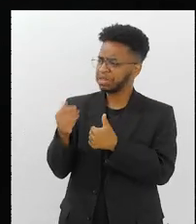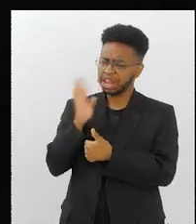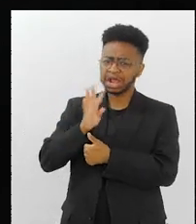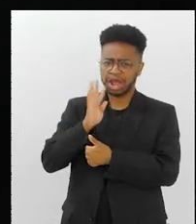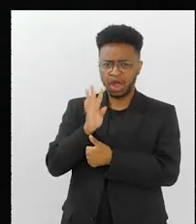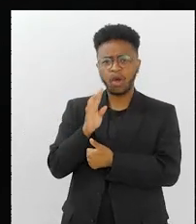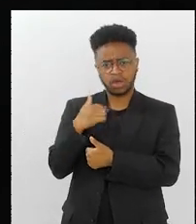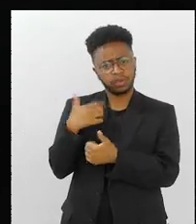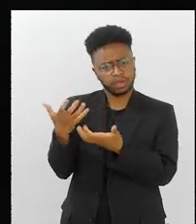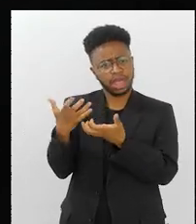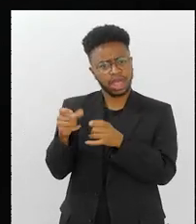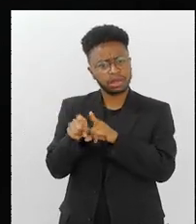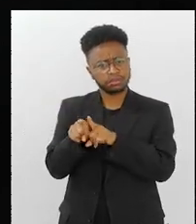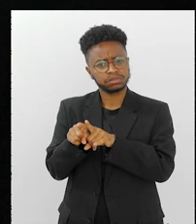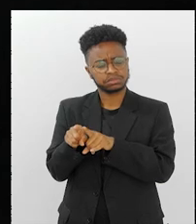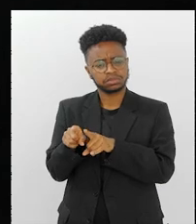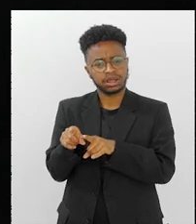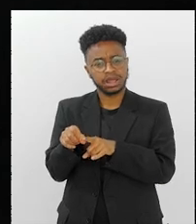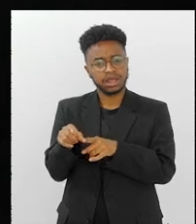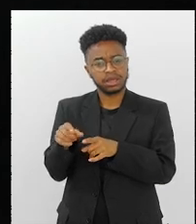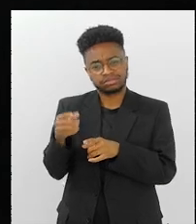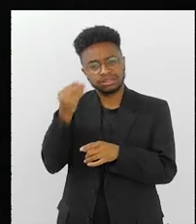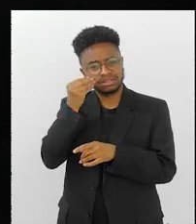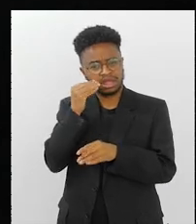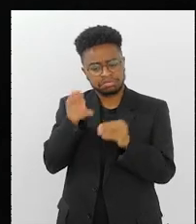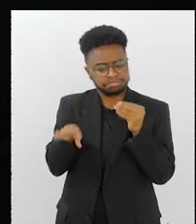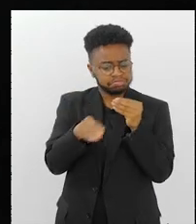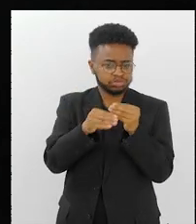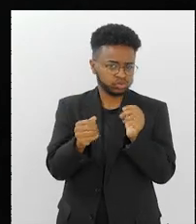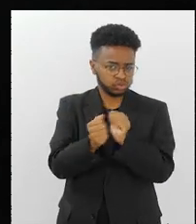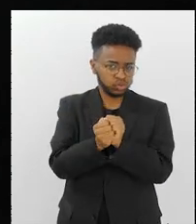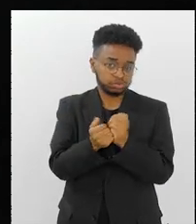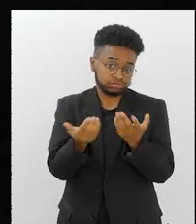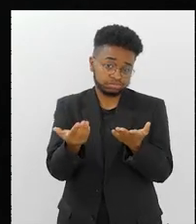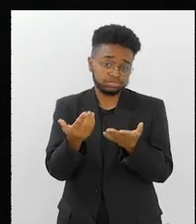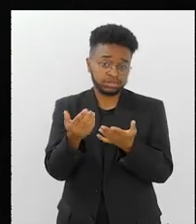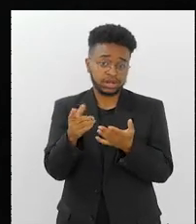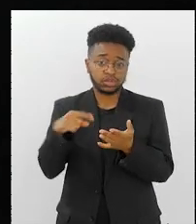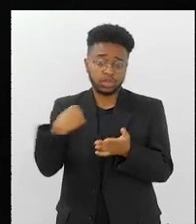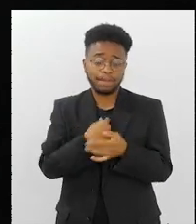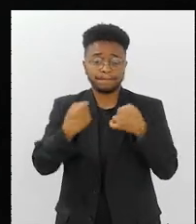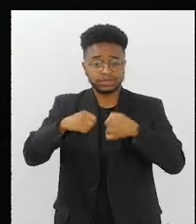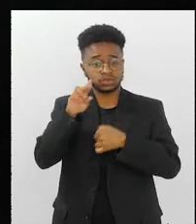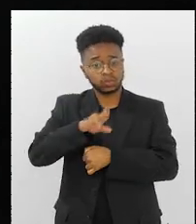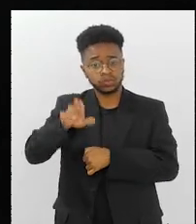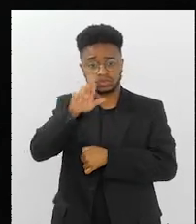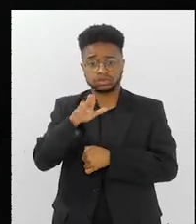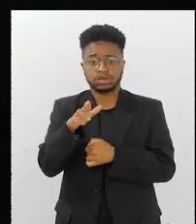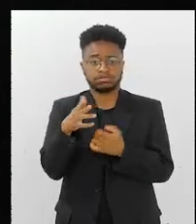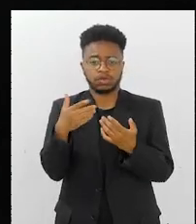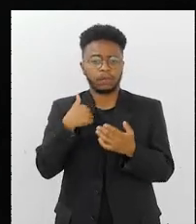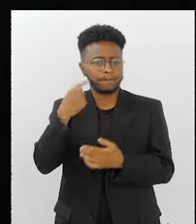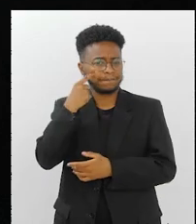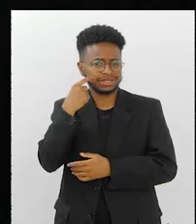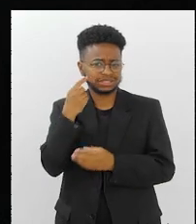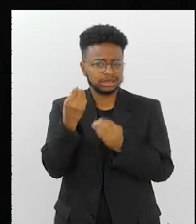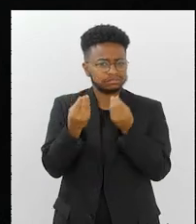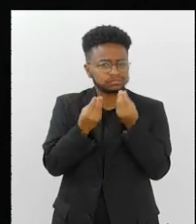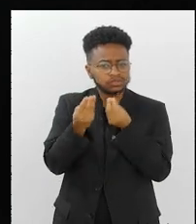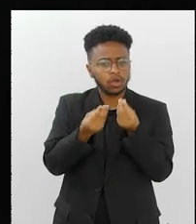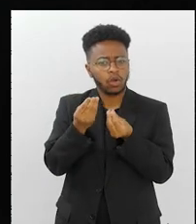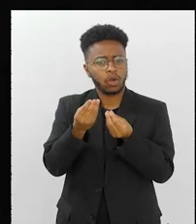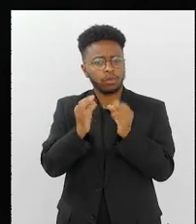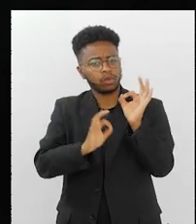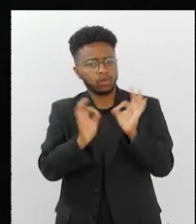maneiro falei Mauro isso é muito maneiro vou me encaixar de alguma forma não foi falei nos tem que usar isso em algum lugar eu vou pensar Vamos tentar